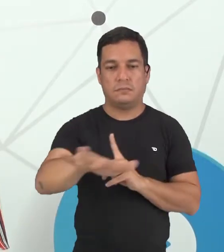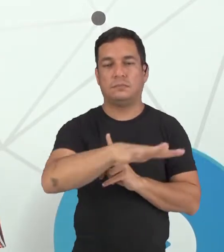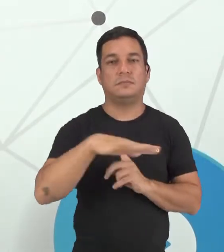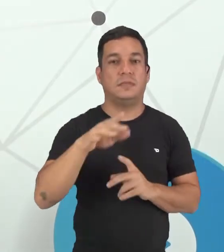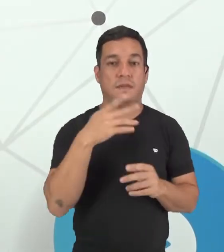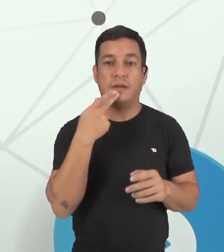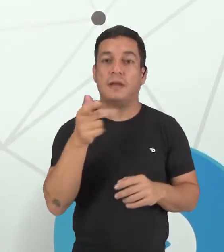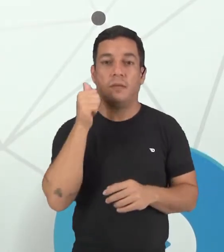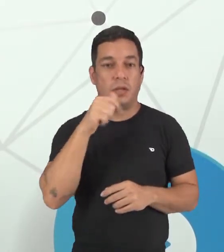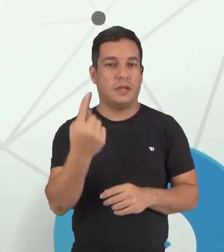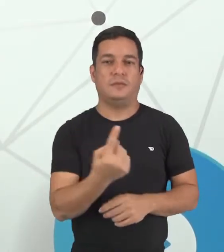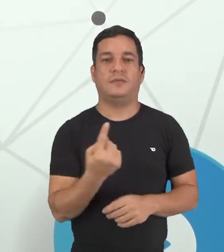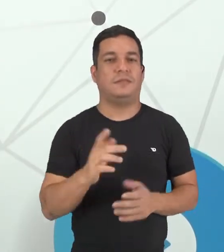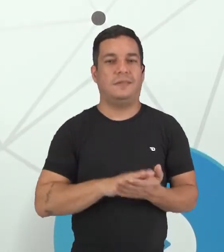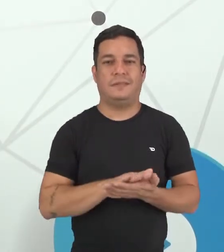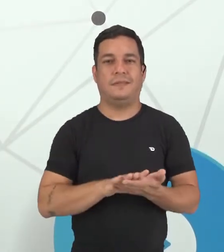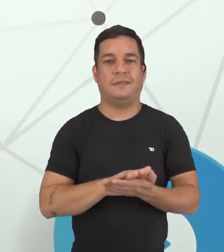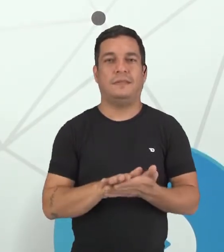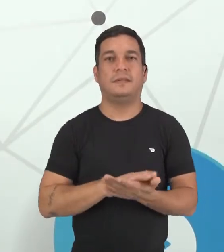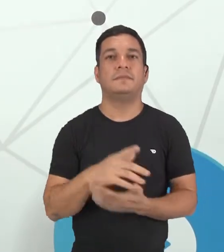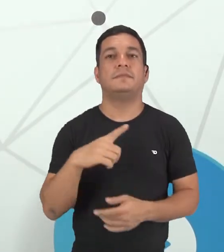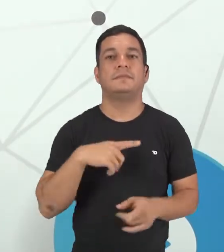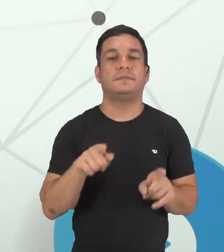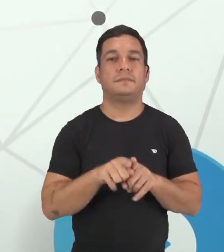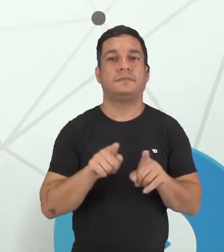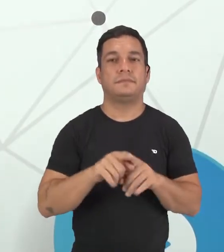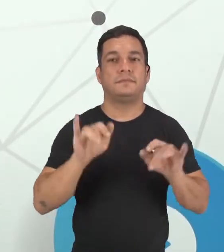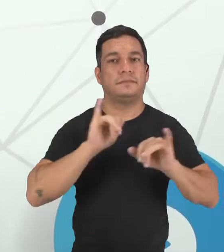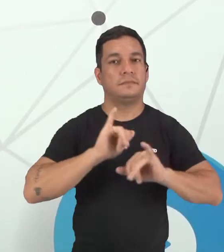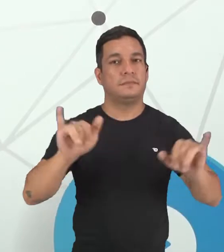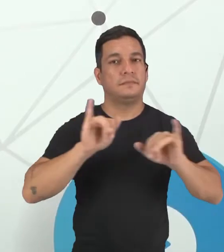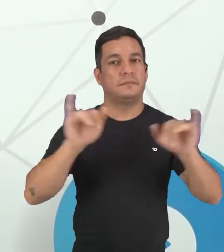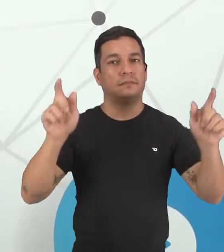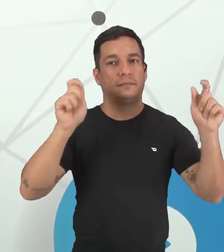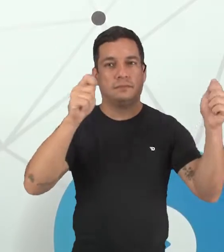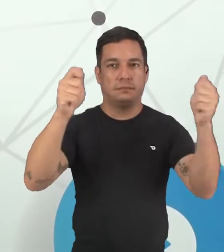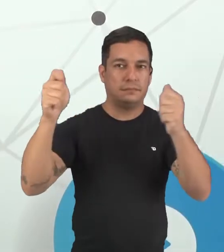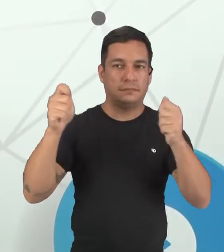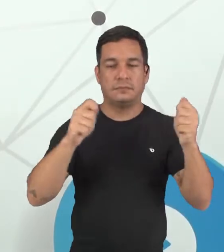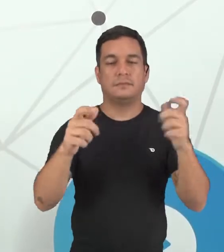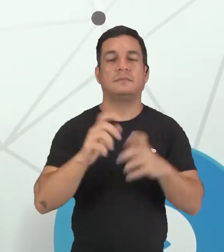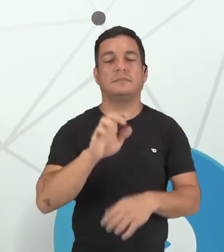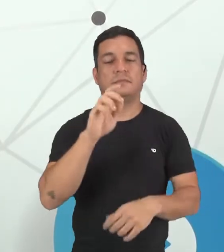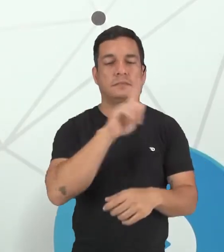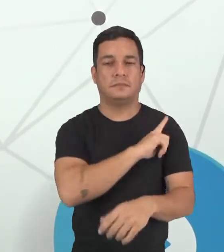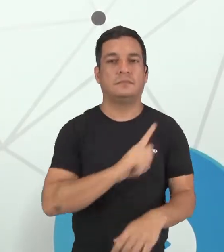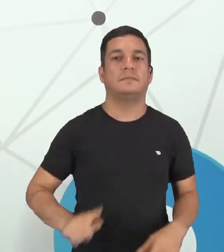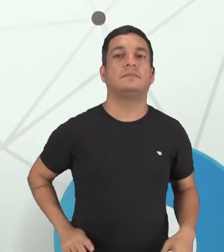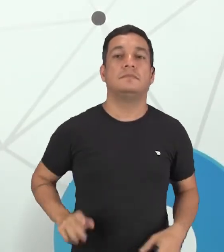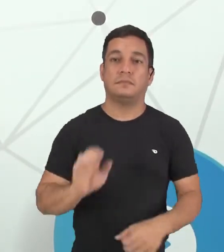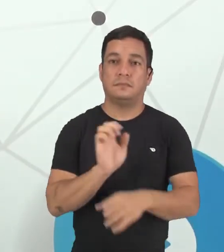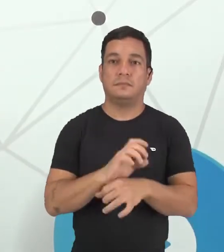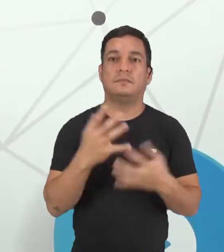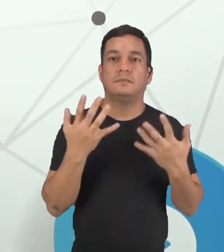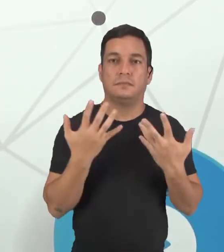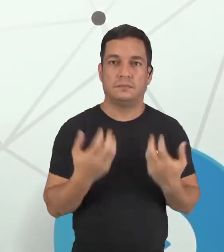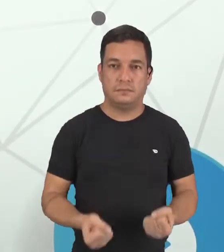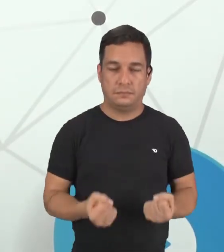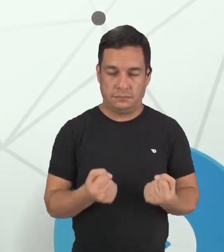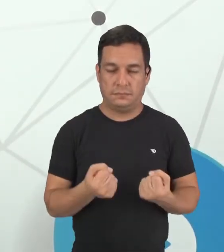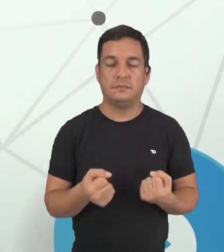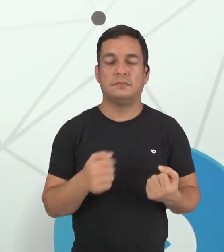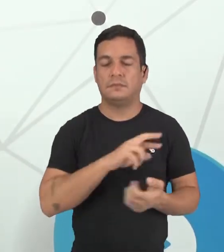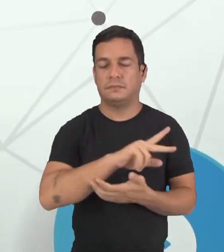sozinha. Nós temos também uma campanha que é fantástica, que o governo do estado também aderiu, várias